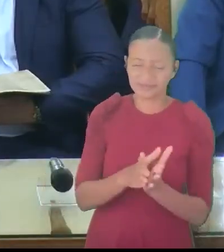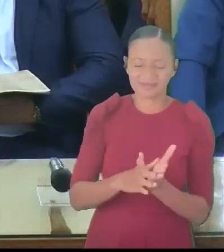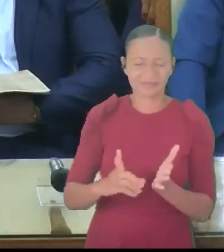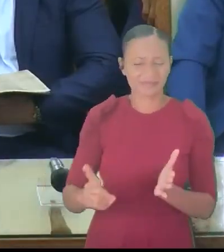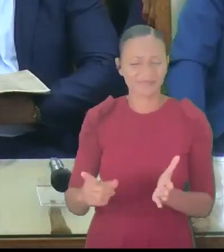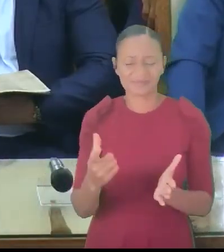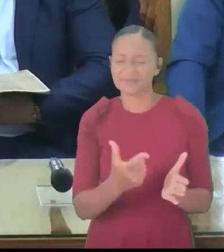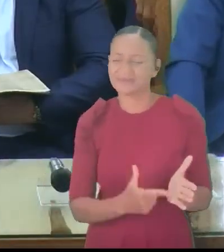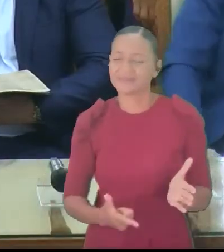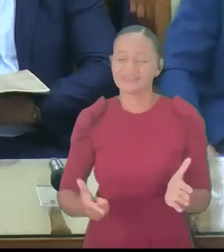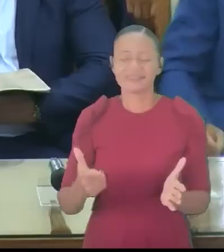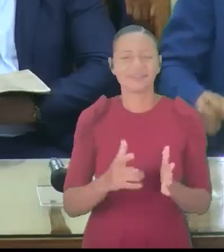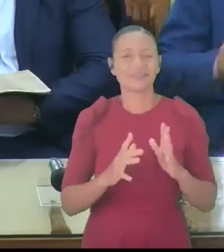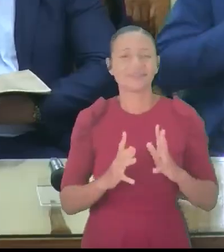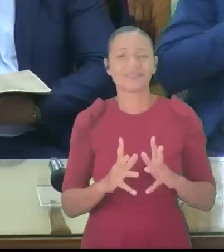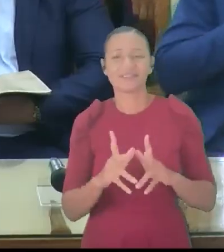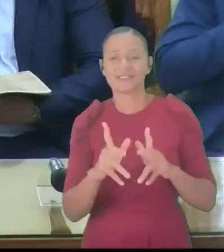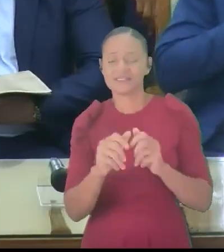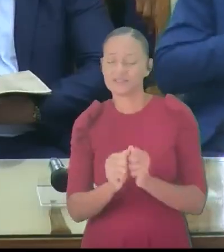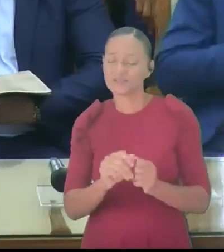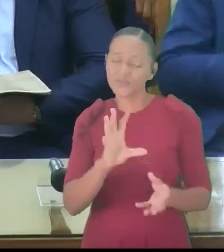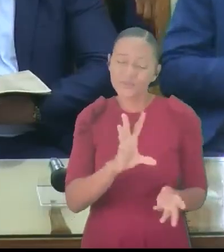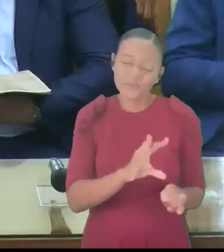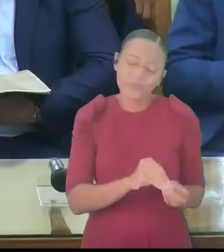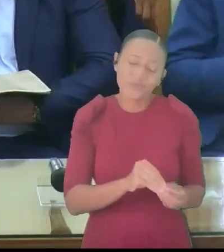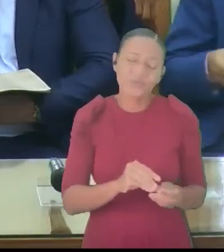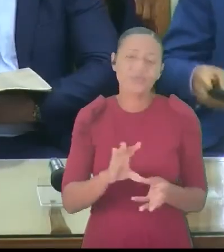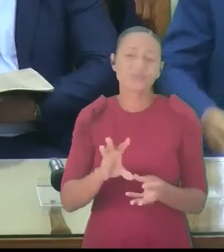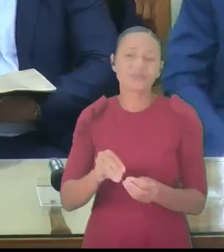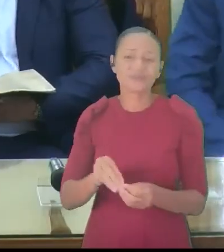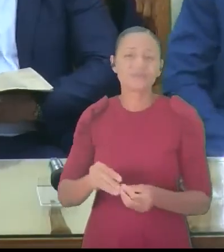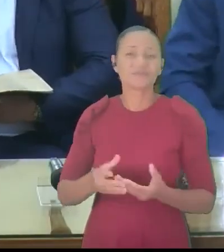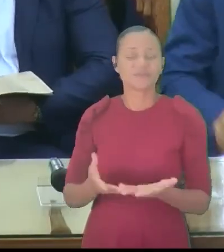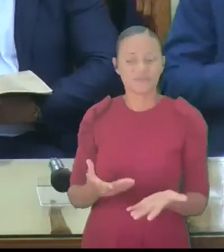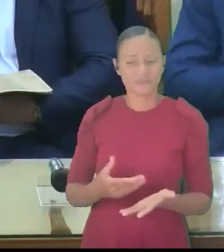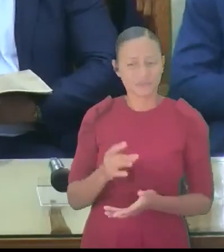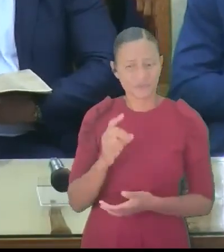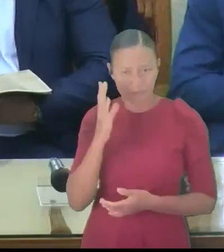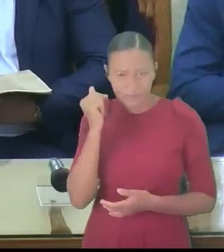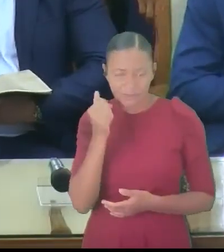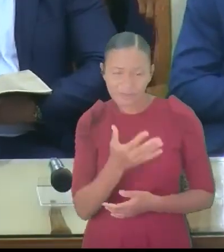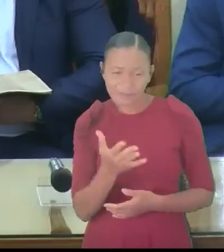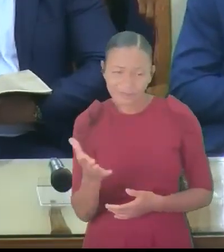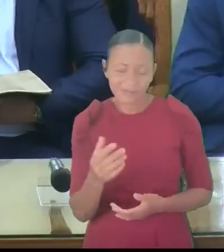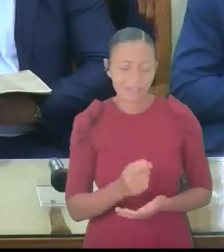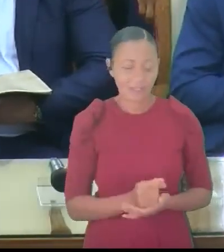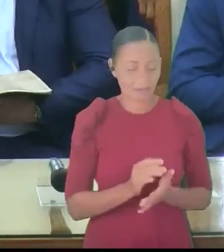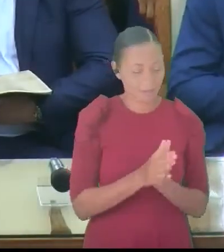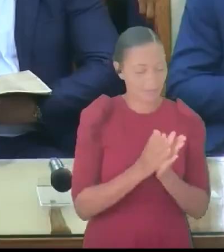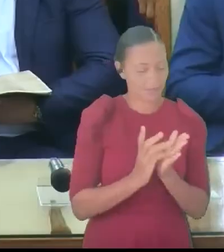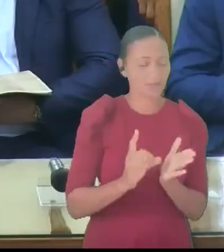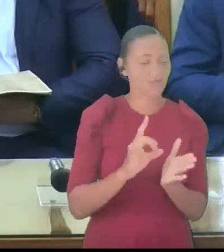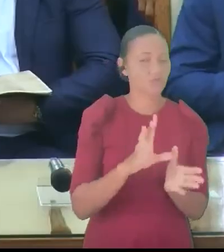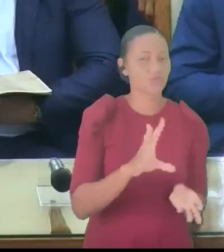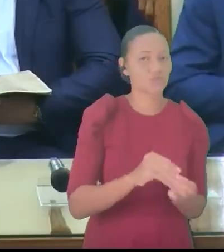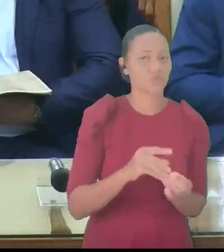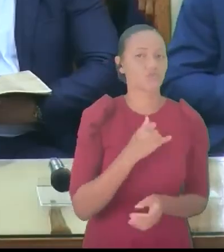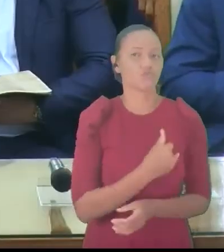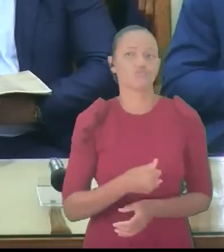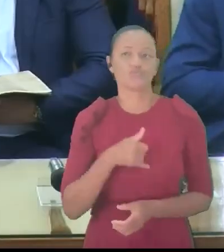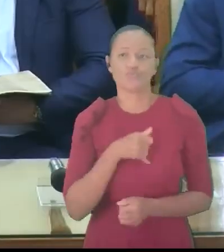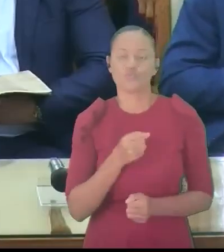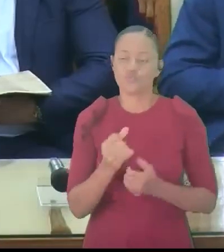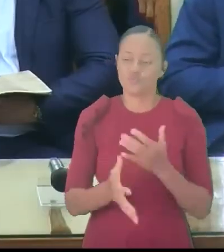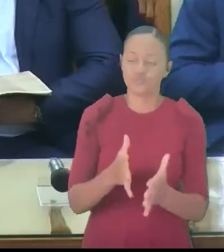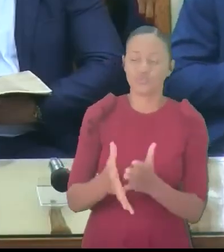tudo. Elas só têm o resumo. Você sabia disso? As escrituras só têm um resumo. João disse